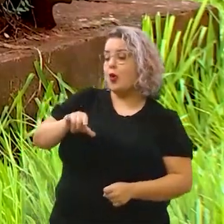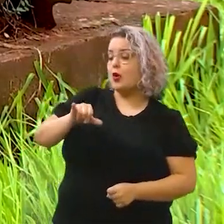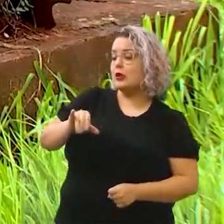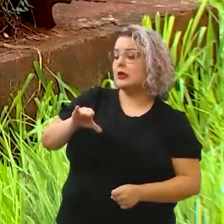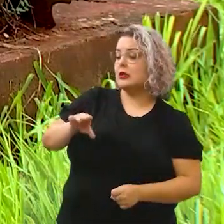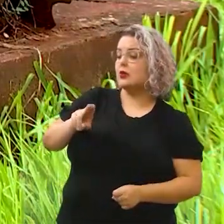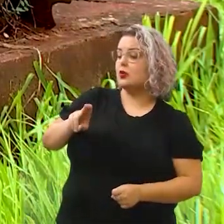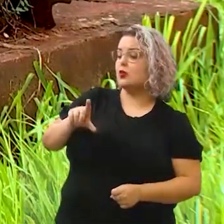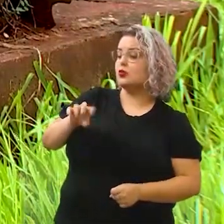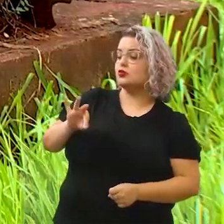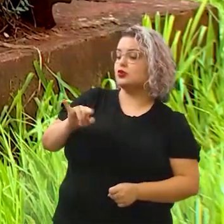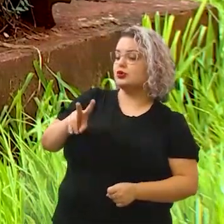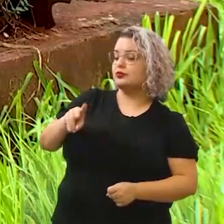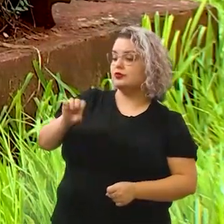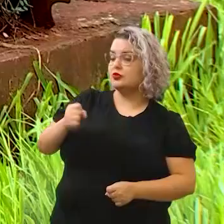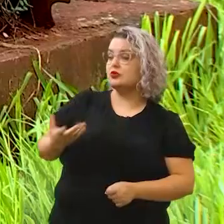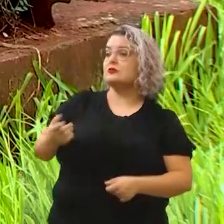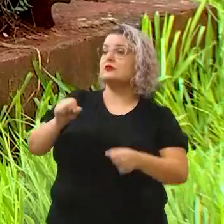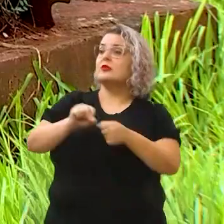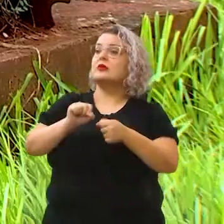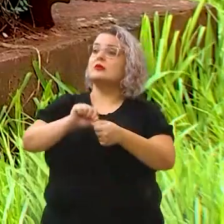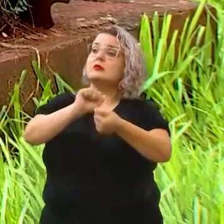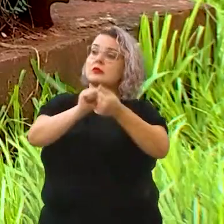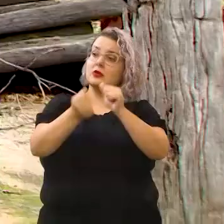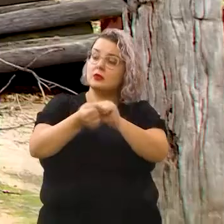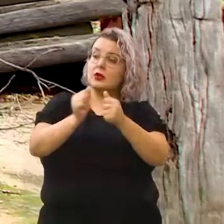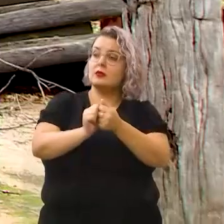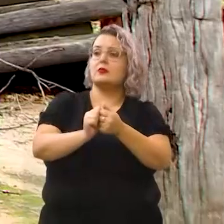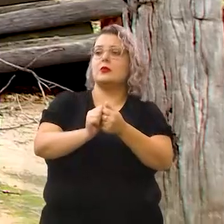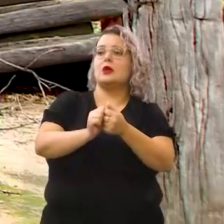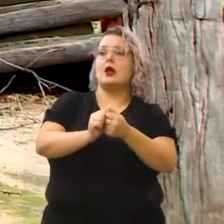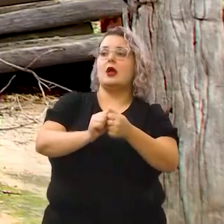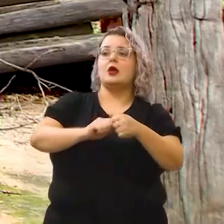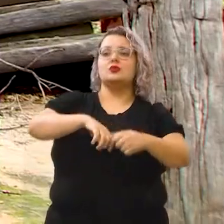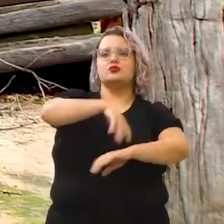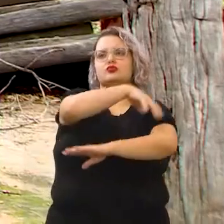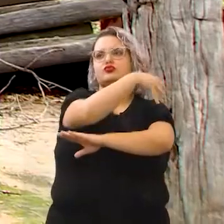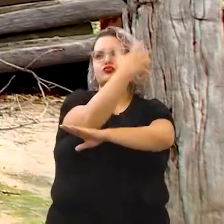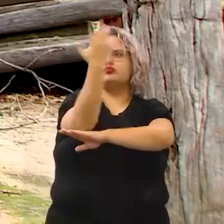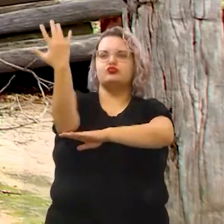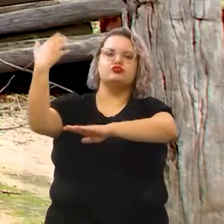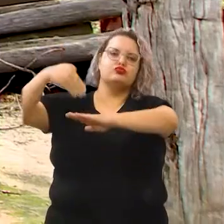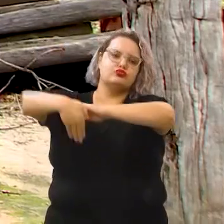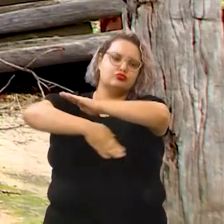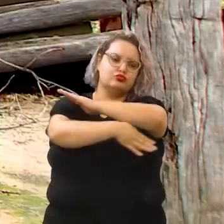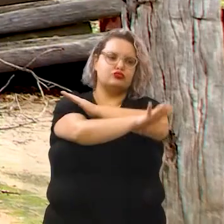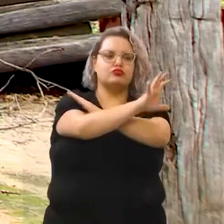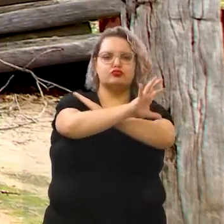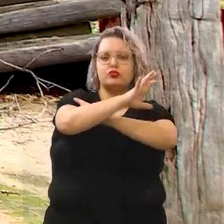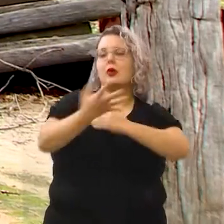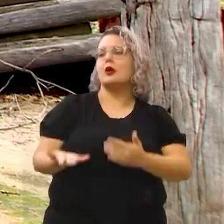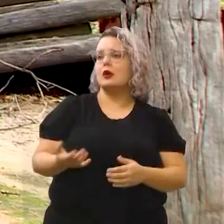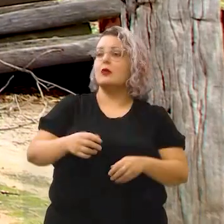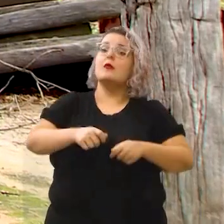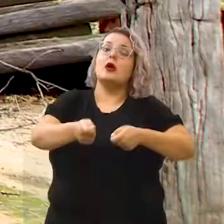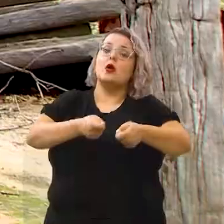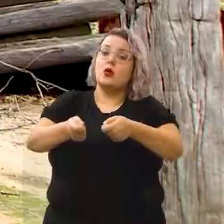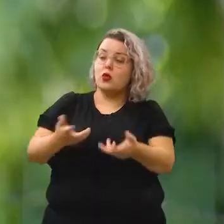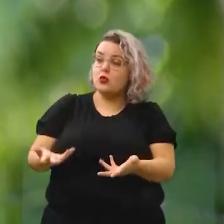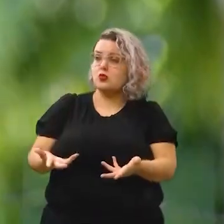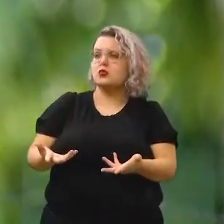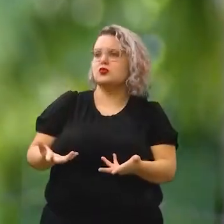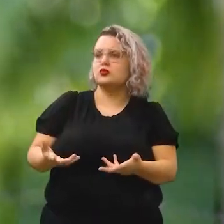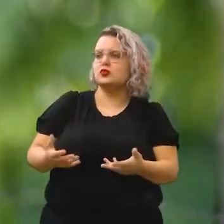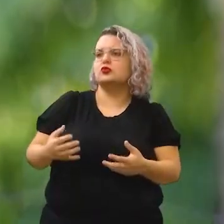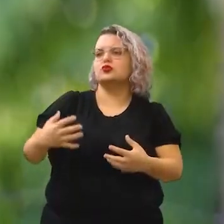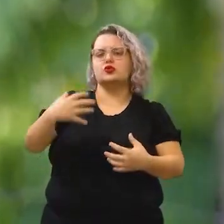policultivos, você vai fazendo um manejo ecológico do sistema e você vai controlando